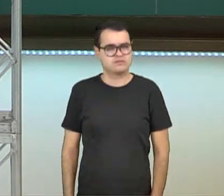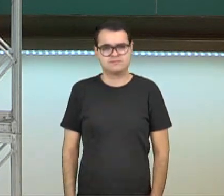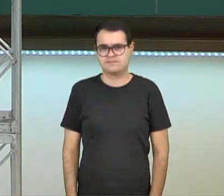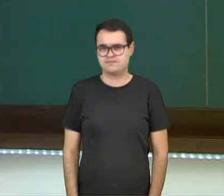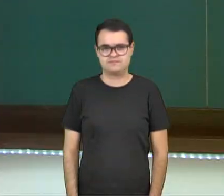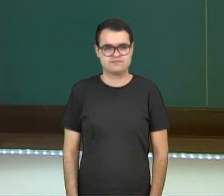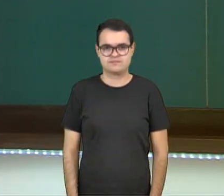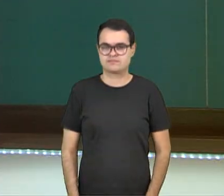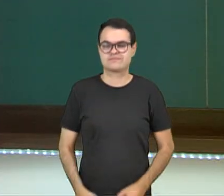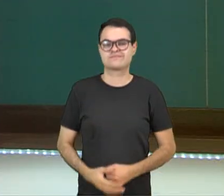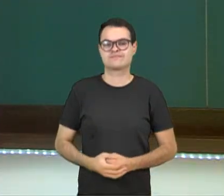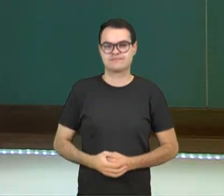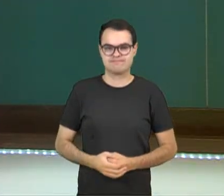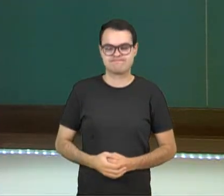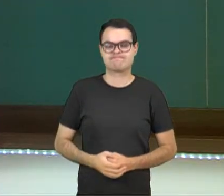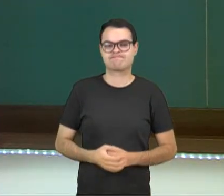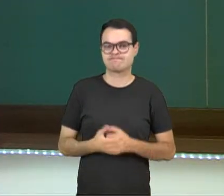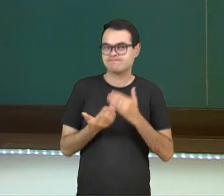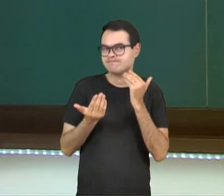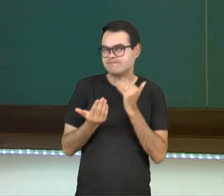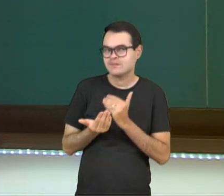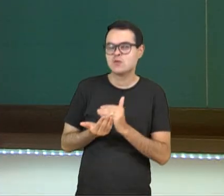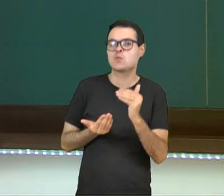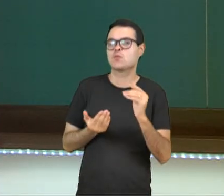horrível. Aí então,